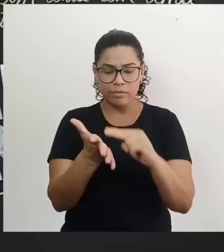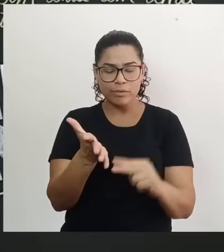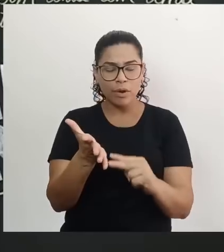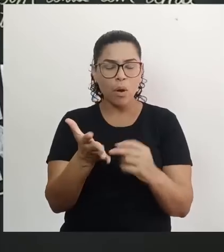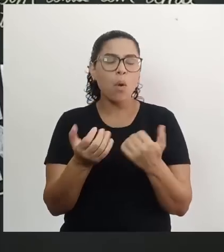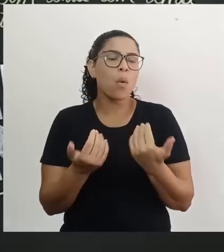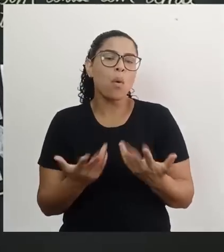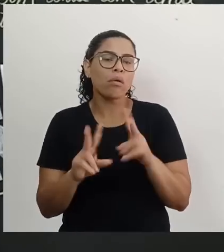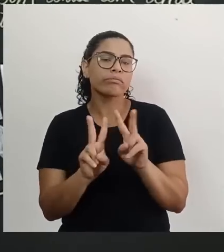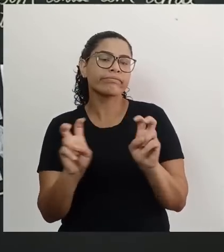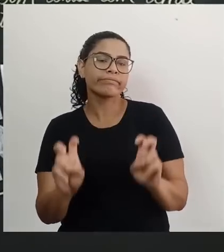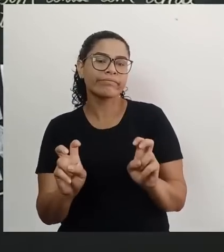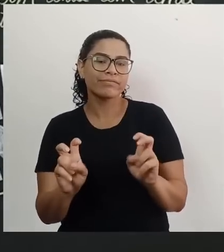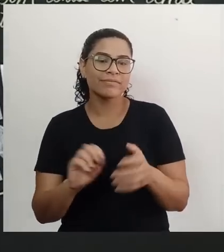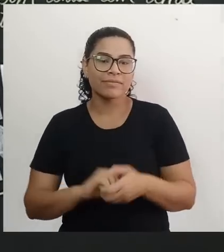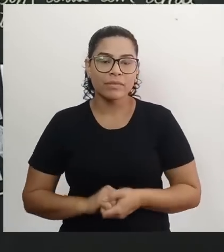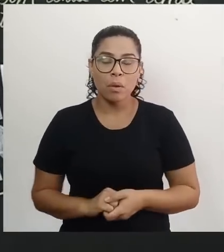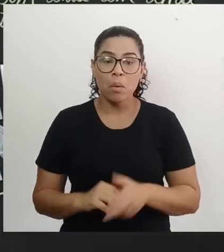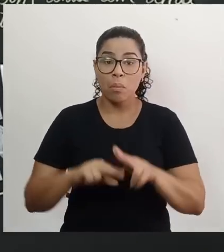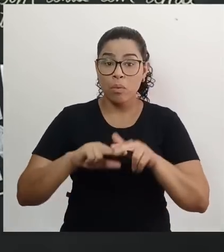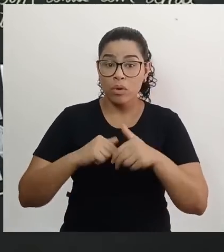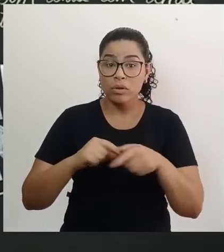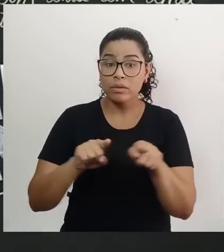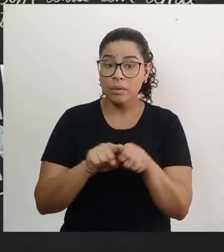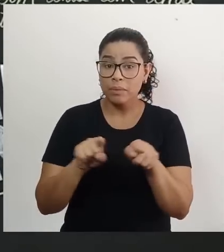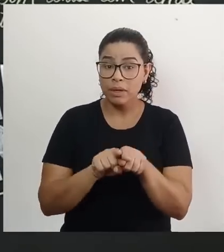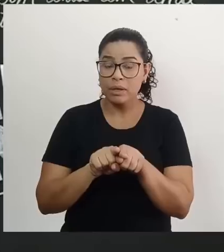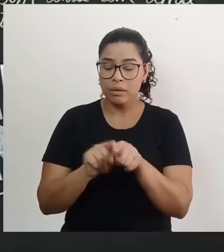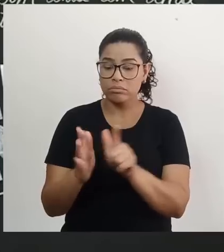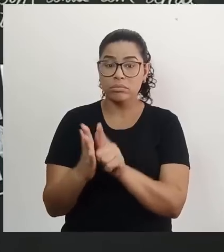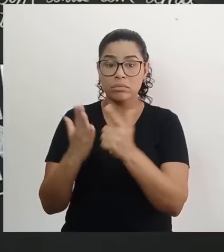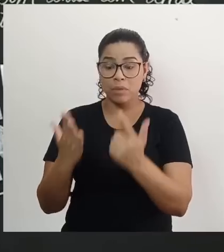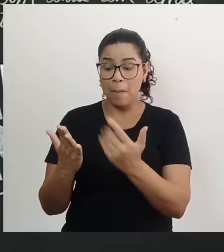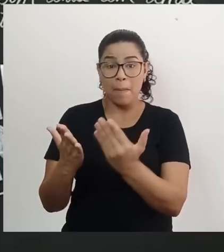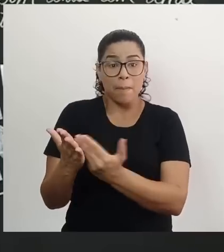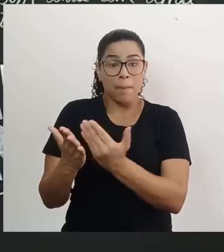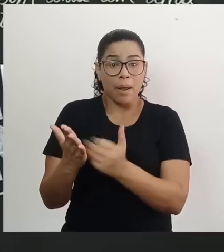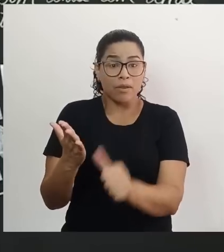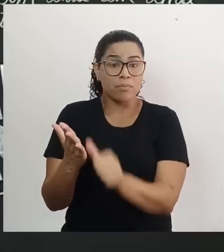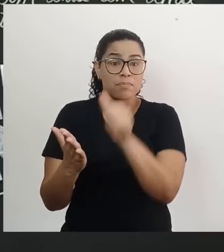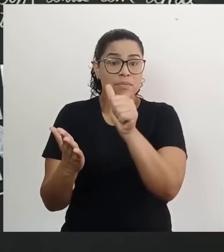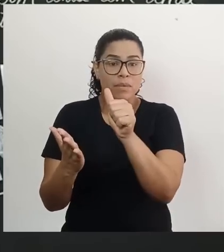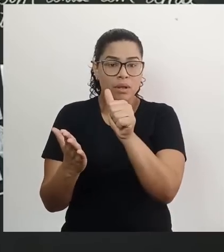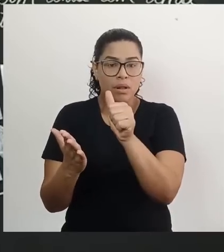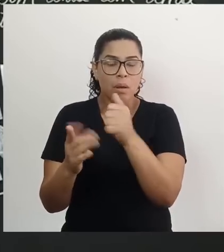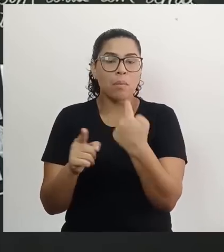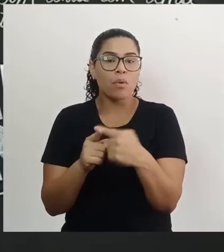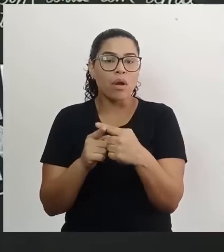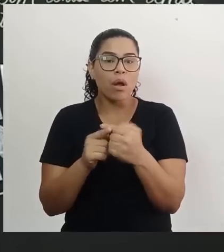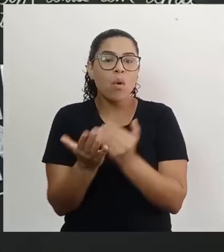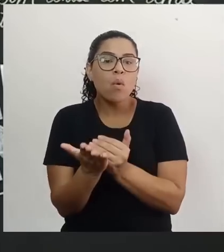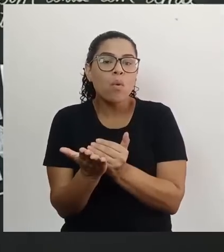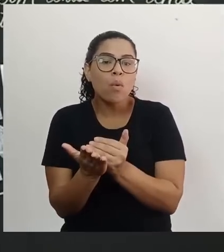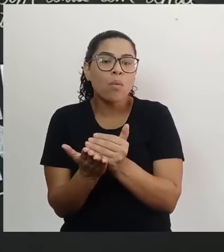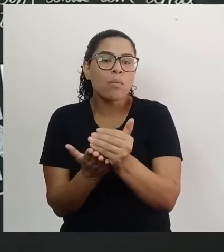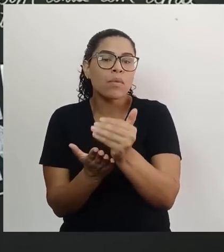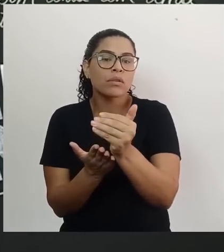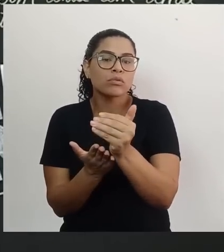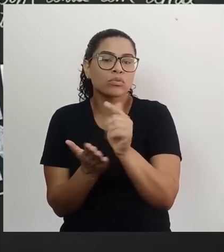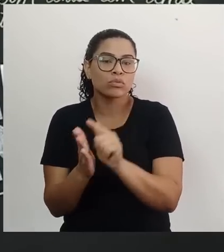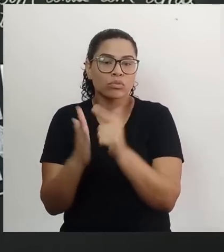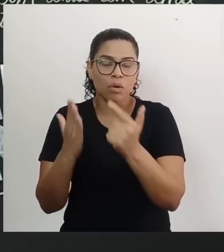algum determinado assunto. Por isso que o editorial também é publicado geralmente nas primeiras páginas, porque é como se fosse também uma introdução daquele jornal,